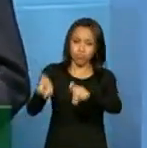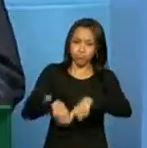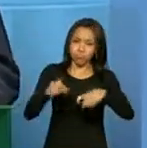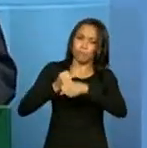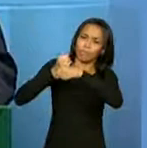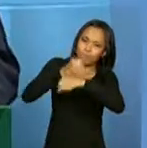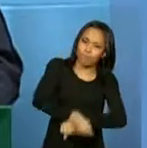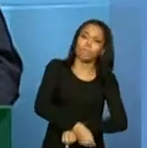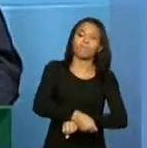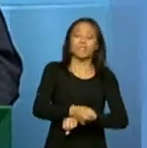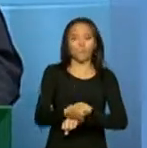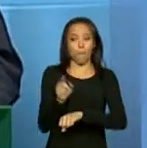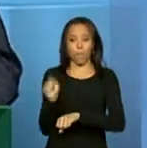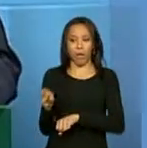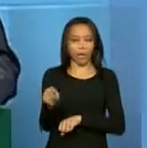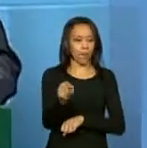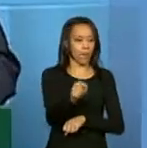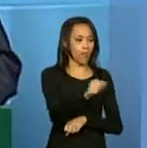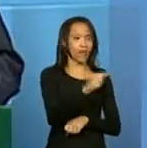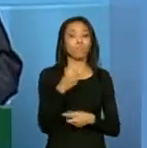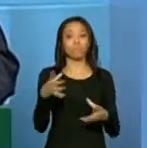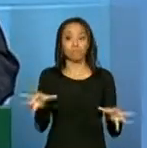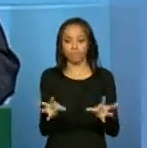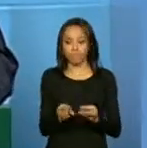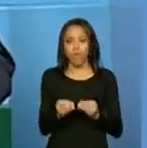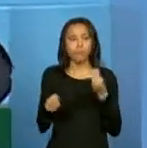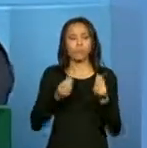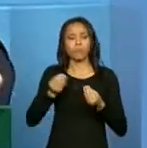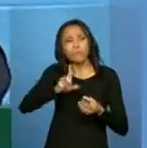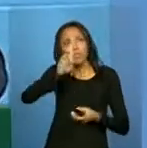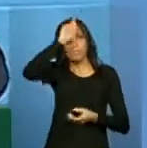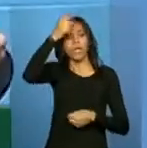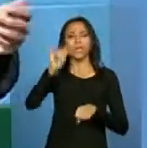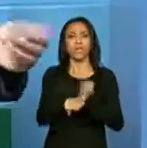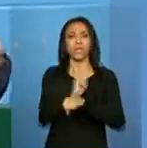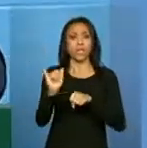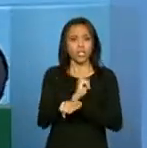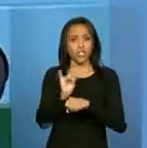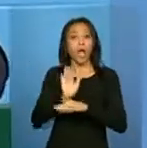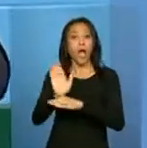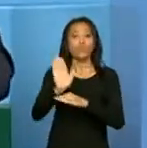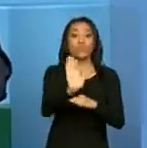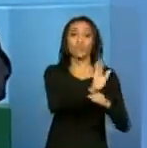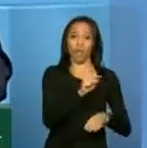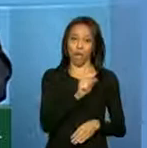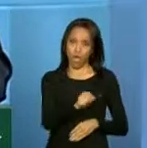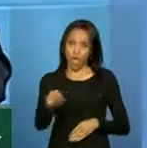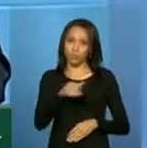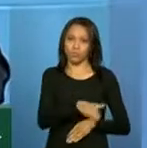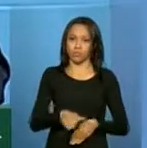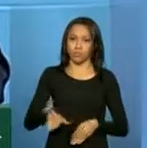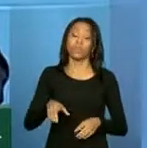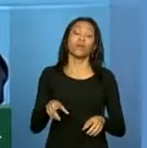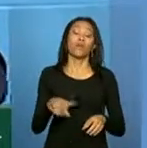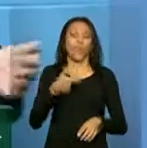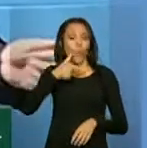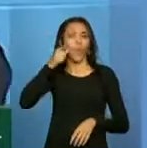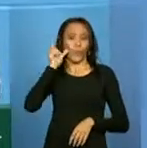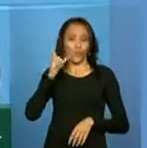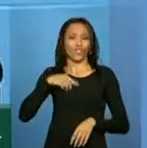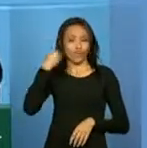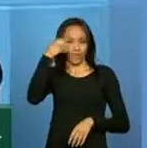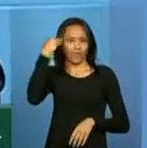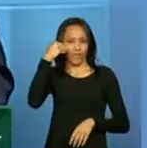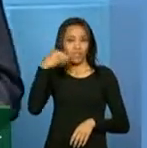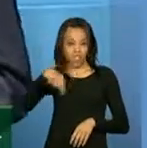estratégia que funcione para salvar essas crianças também. Eu tive uma experiência muito interessante ontem, enquanto todos